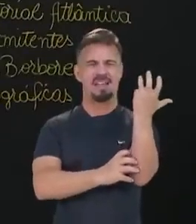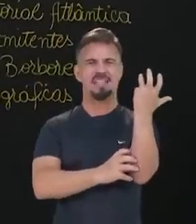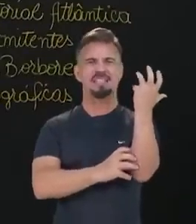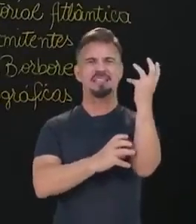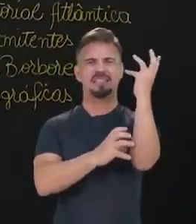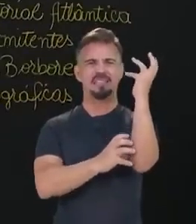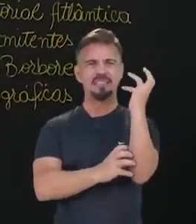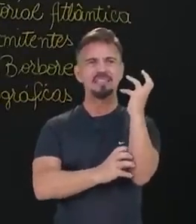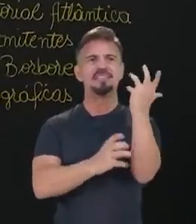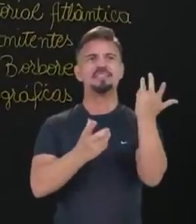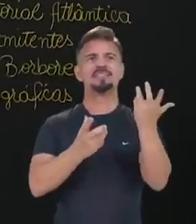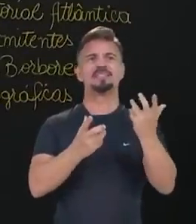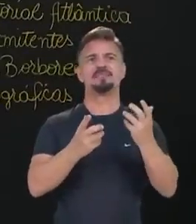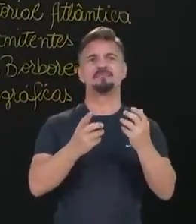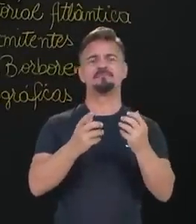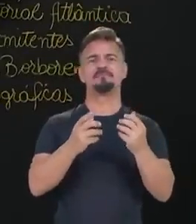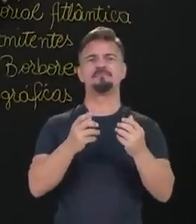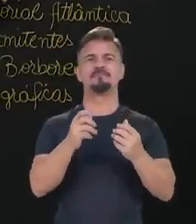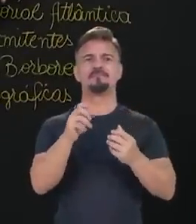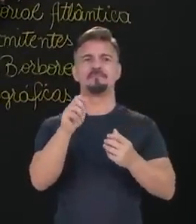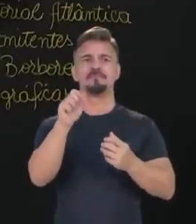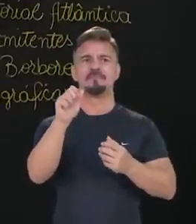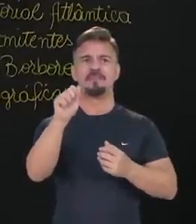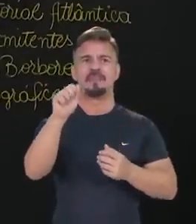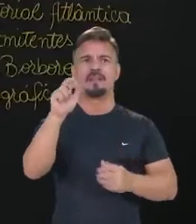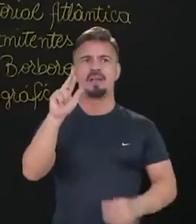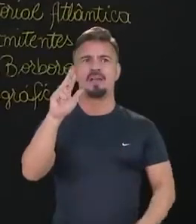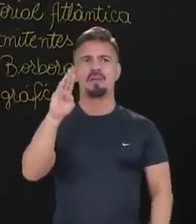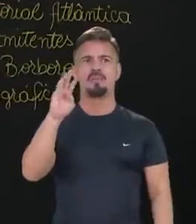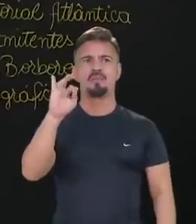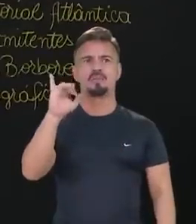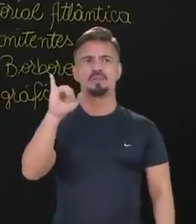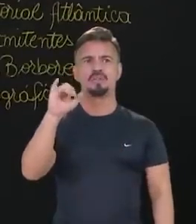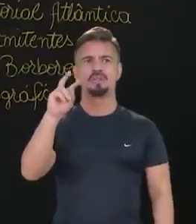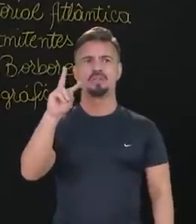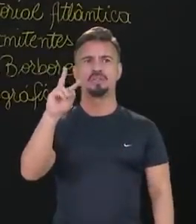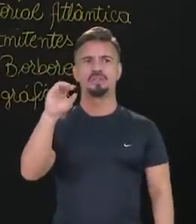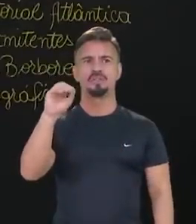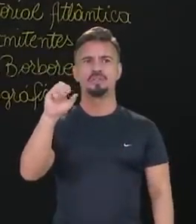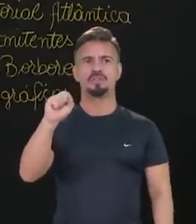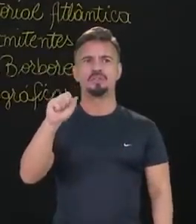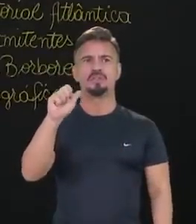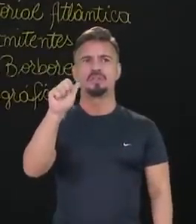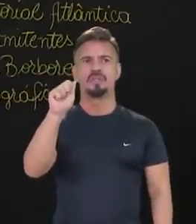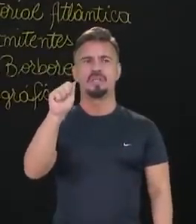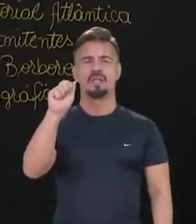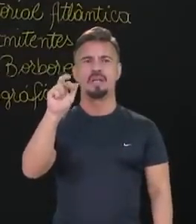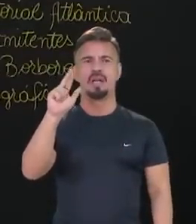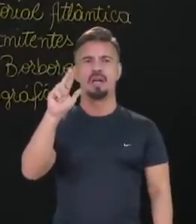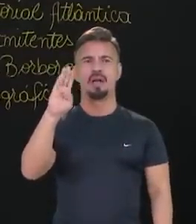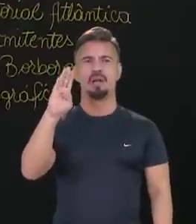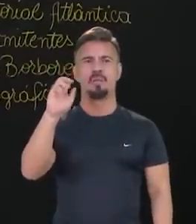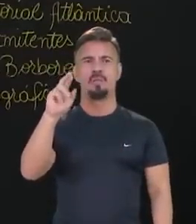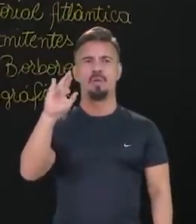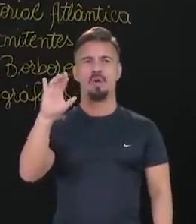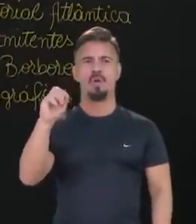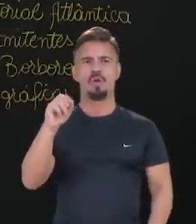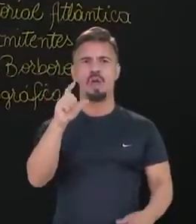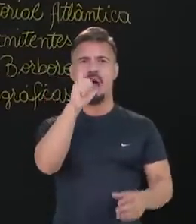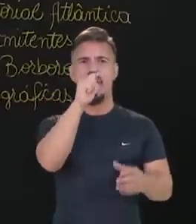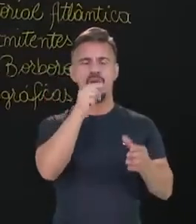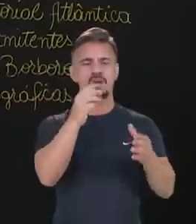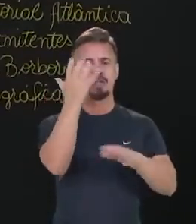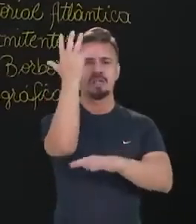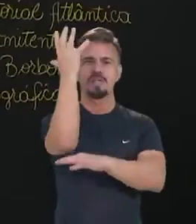por estratos vegetais arbustivos e arbóreos. Arbustivos são pequenos arbustos, arbóreos